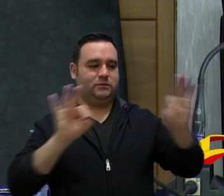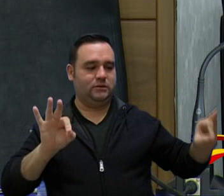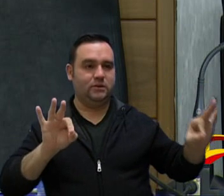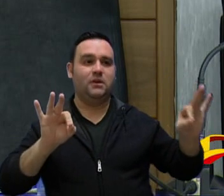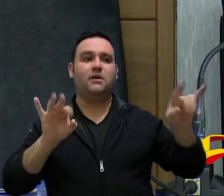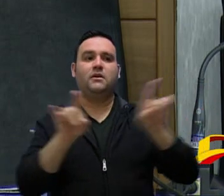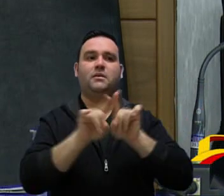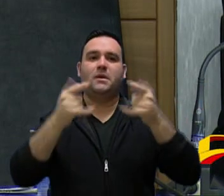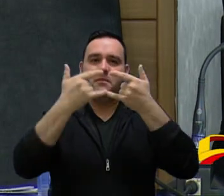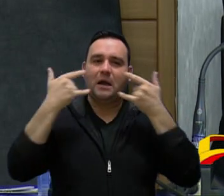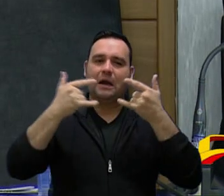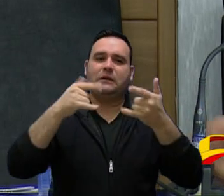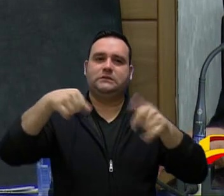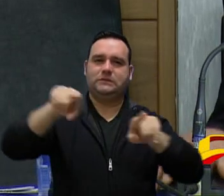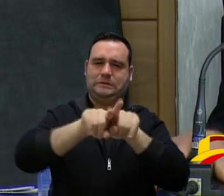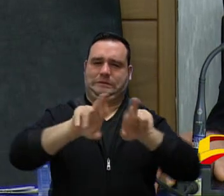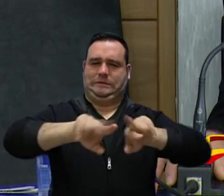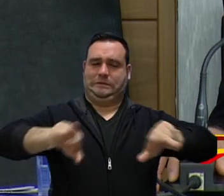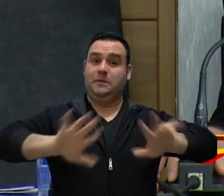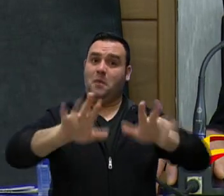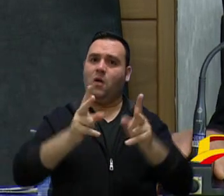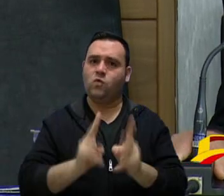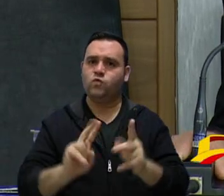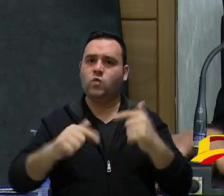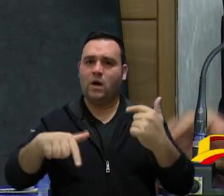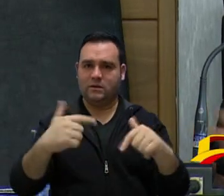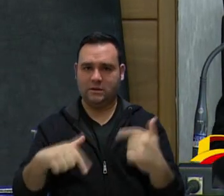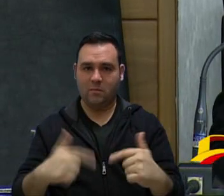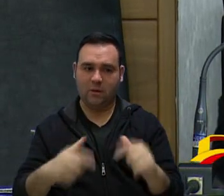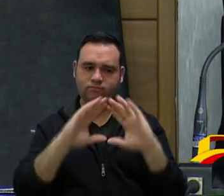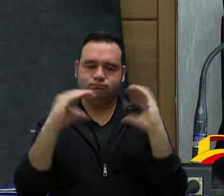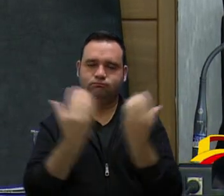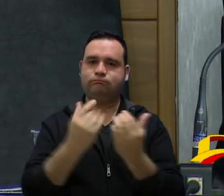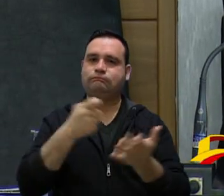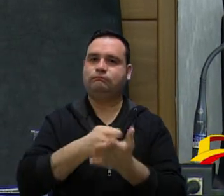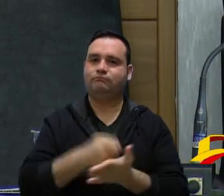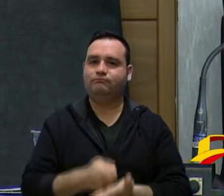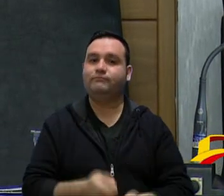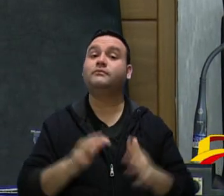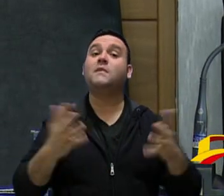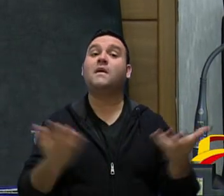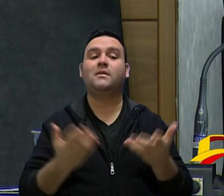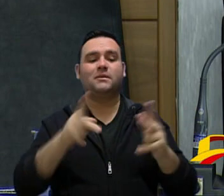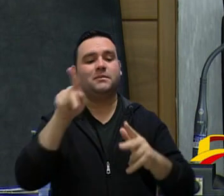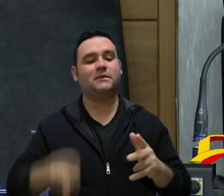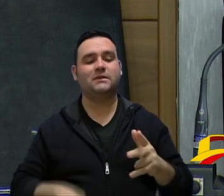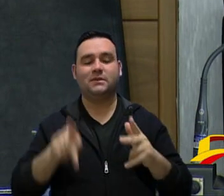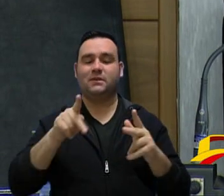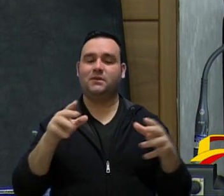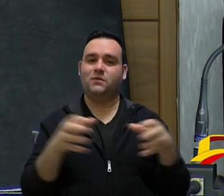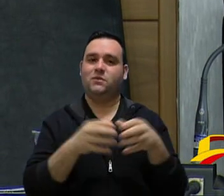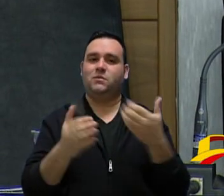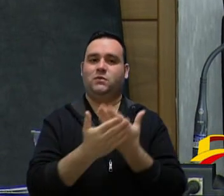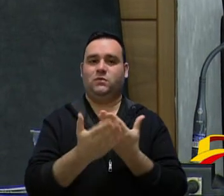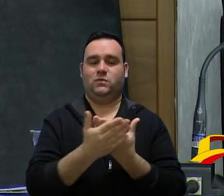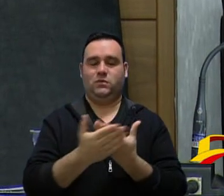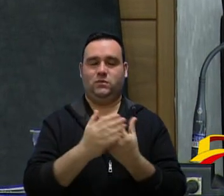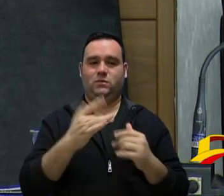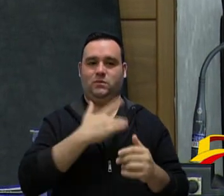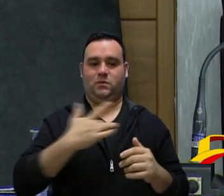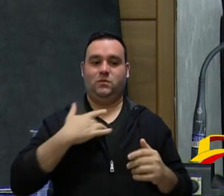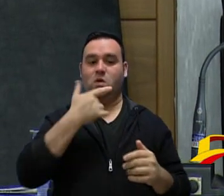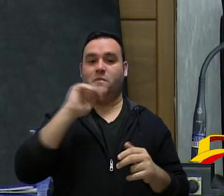local mas mesmo assim continuam com os nossos trabalhos legislativos o presidente da comissão de saúde doutor hélio